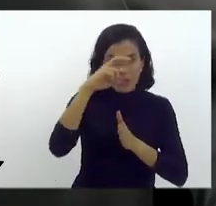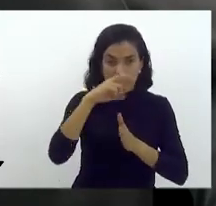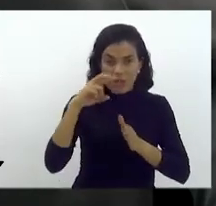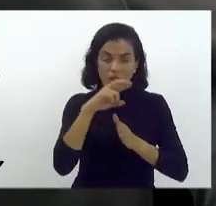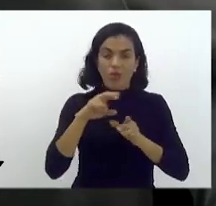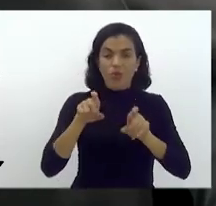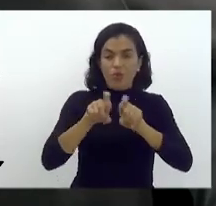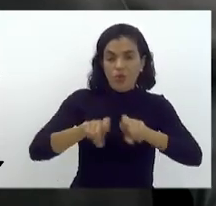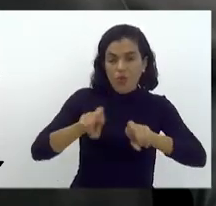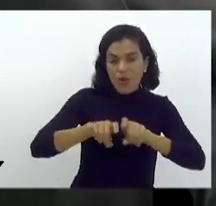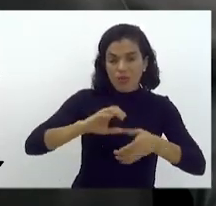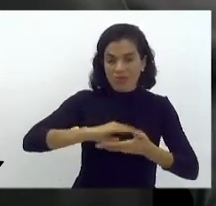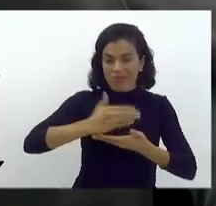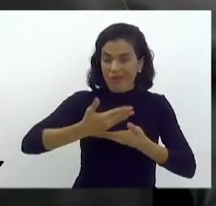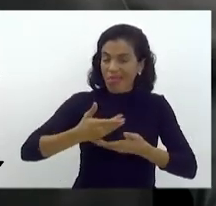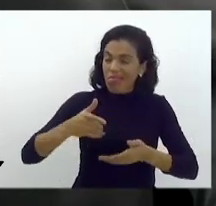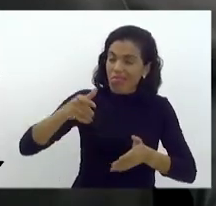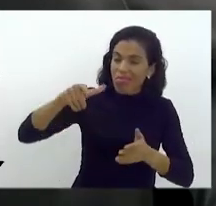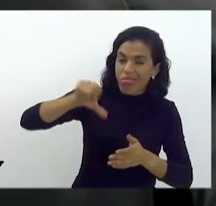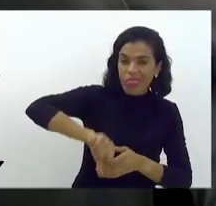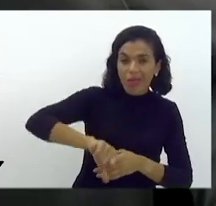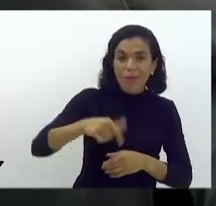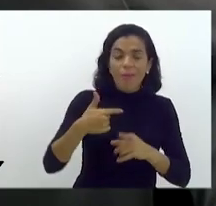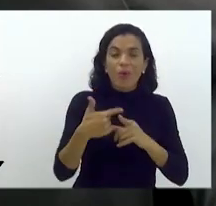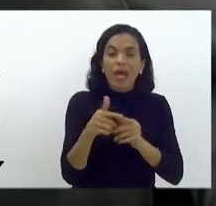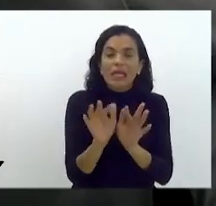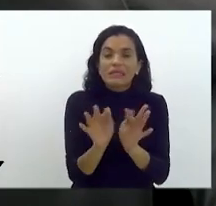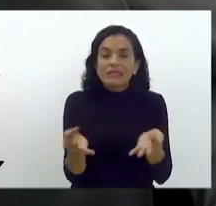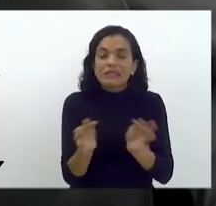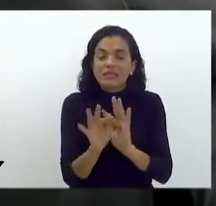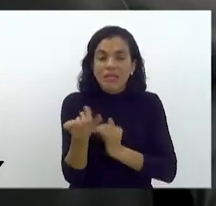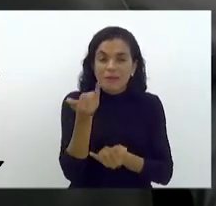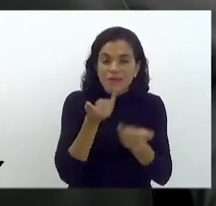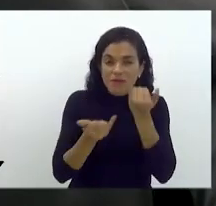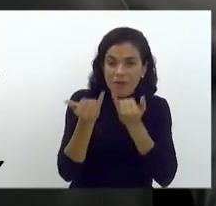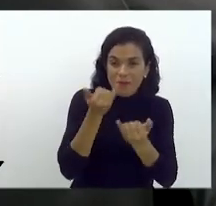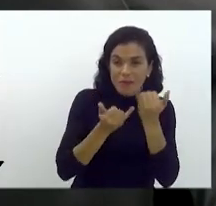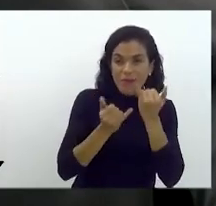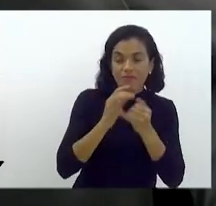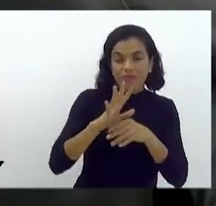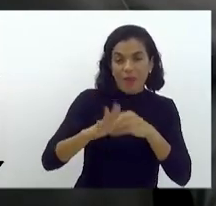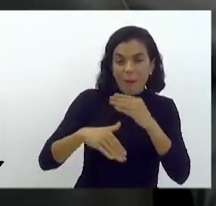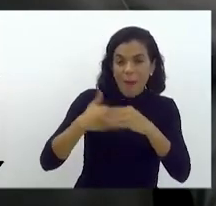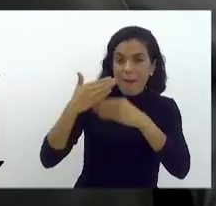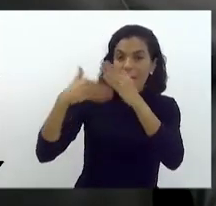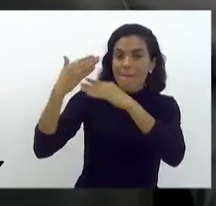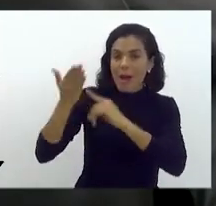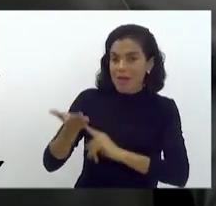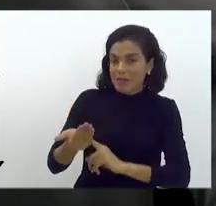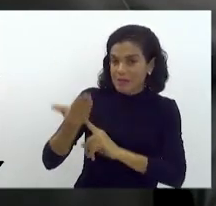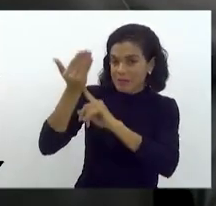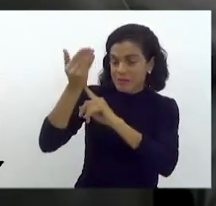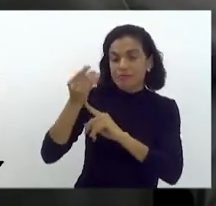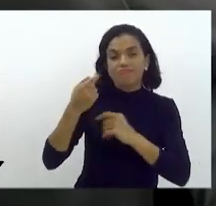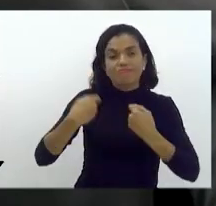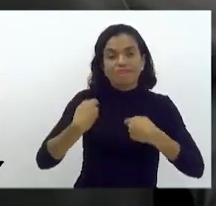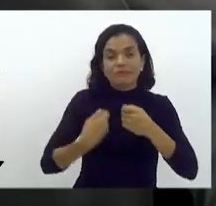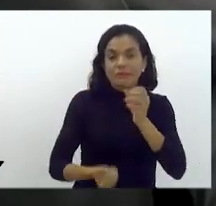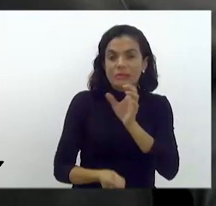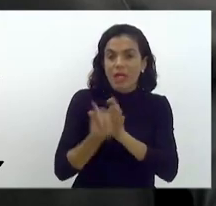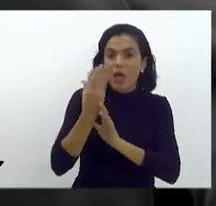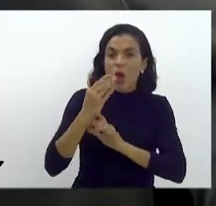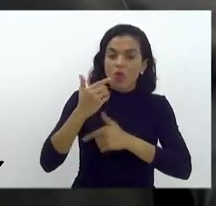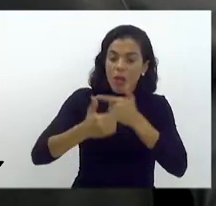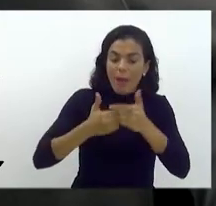computadores bem arcaicos eram simples porque eram poucos dados com o creme da tecnologia houve necessidade de uma criação de serviço especial